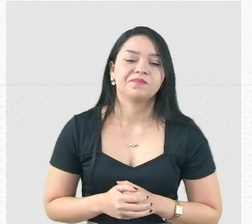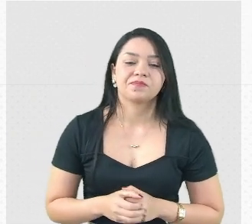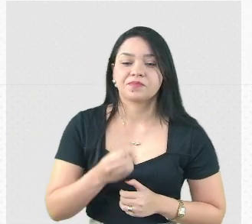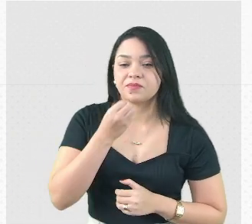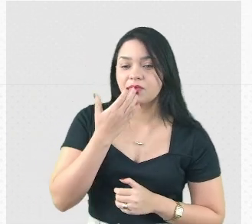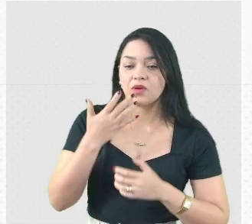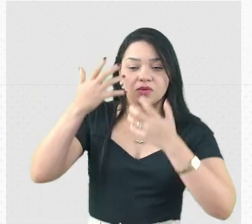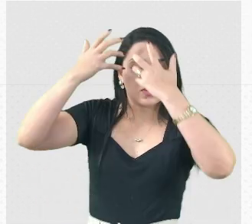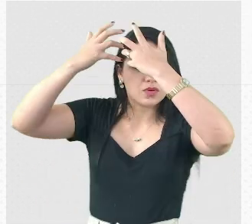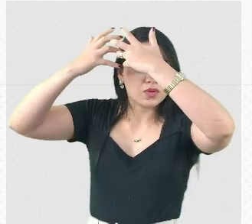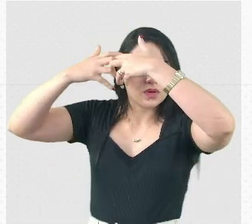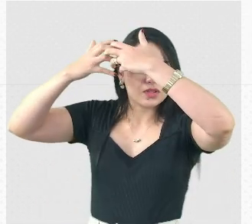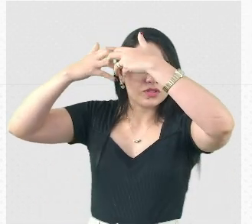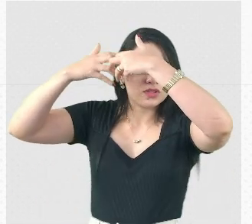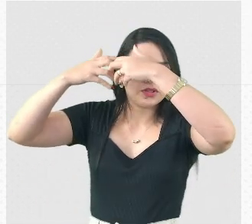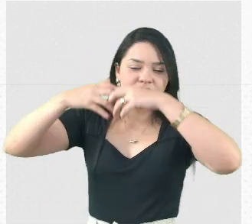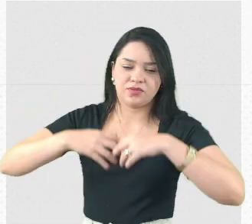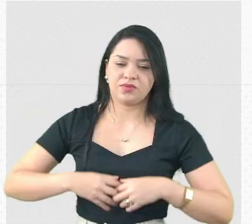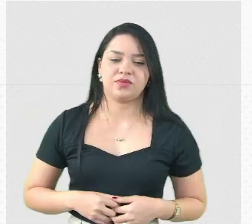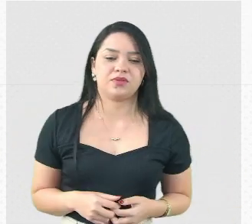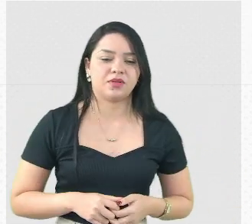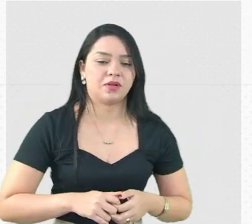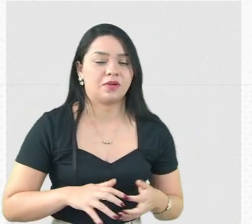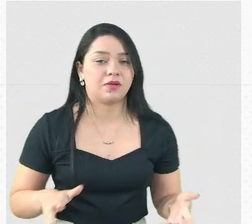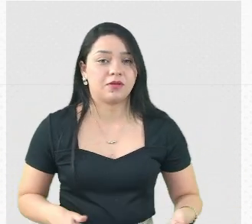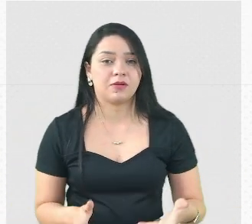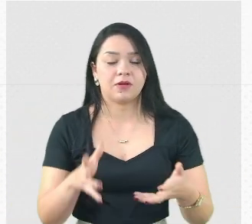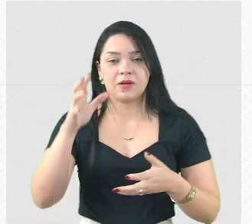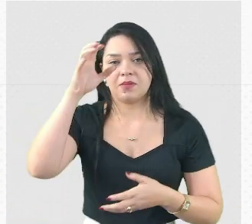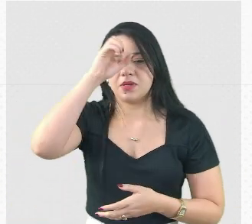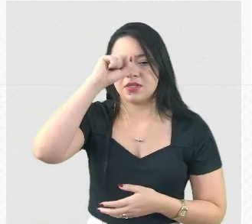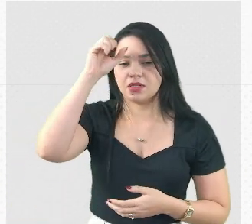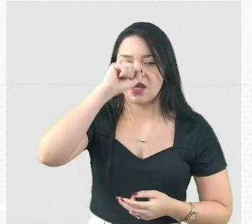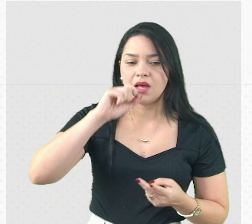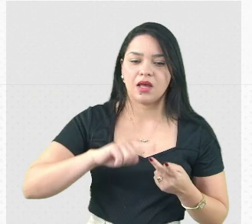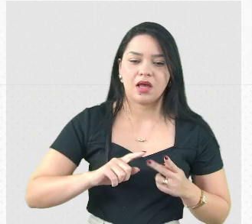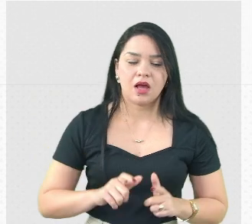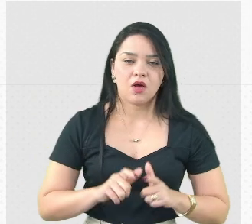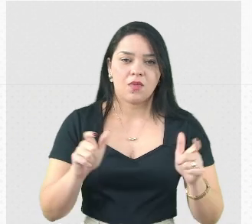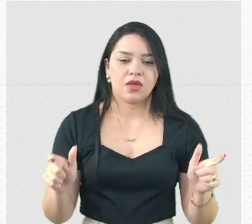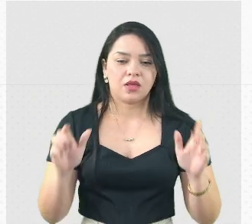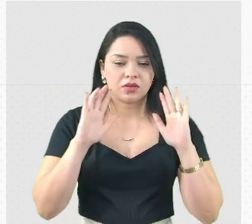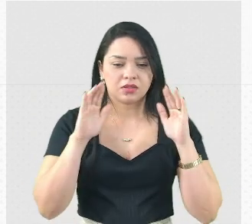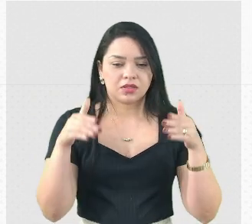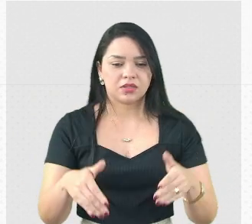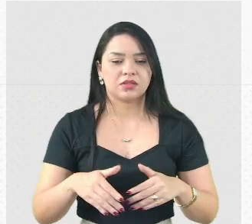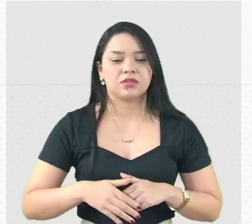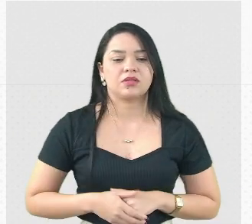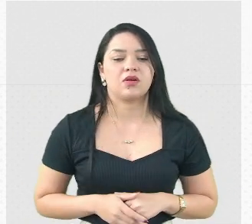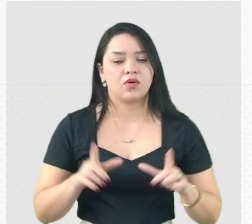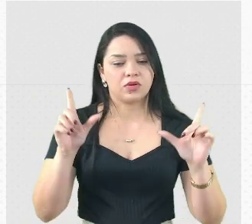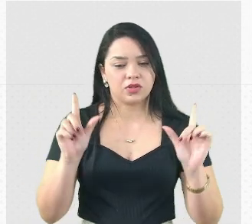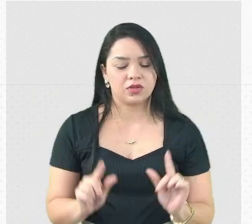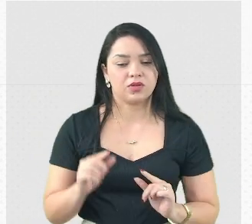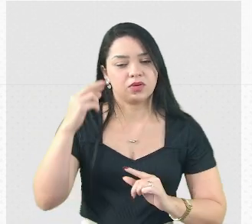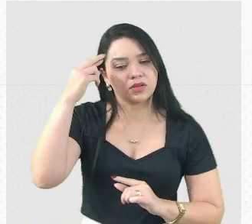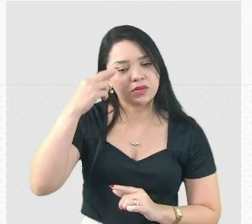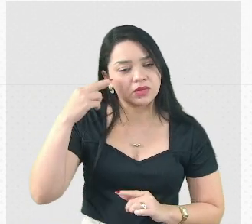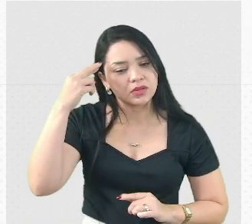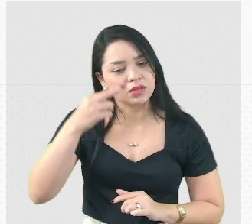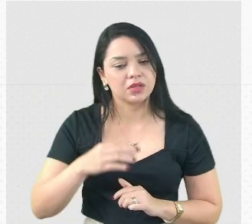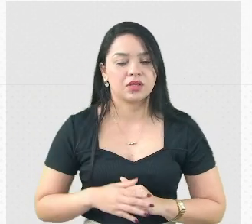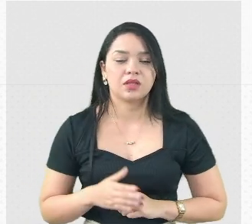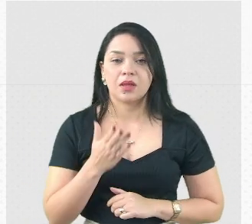Benefícios cognitivos. Potencializa o aprendizado, aumenta a concentração, otimiza o